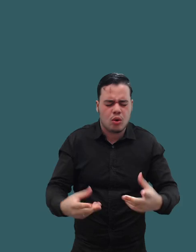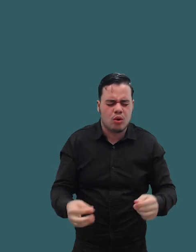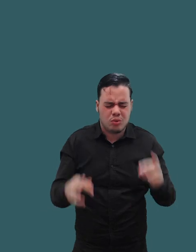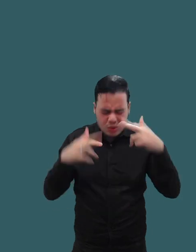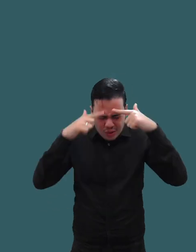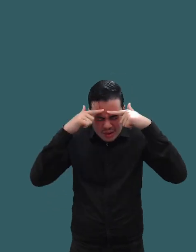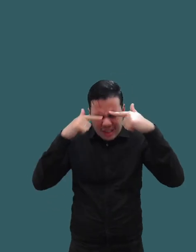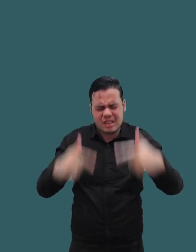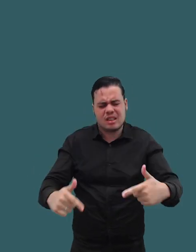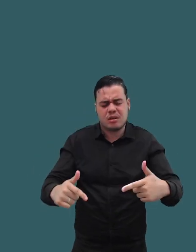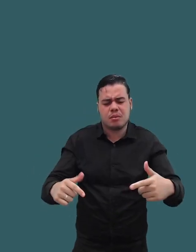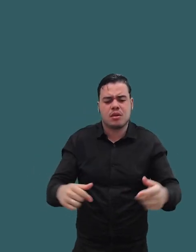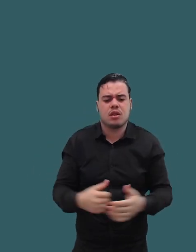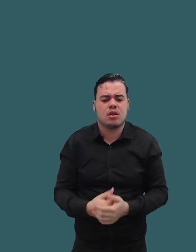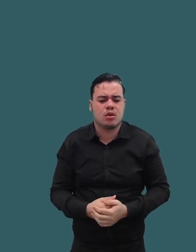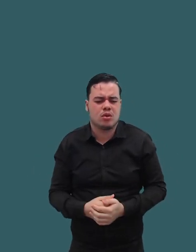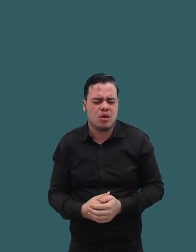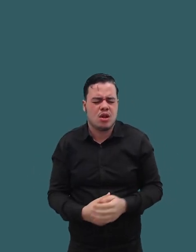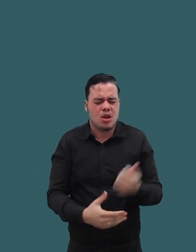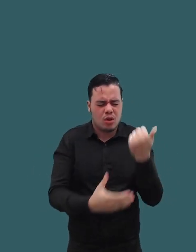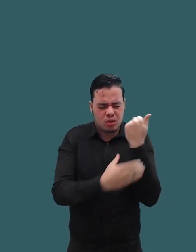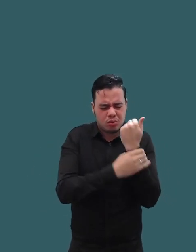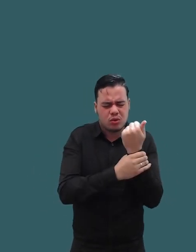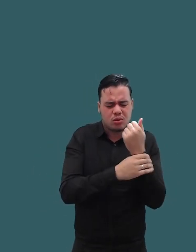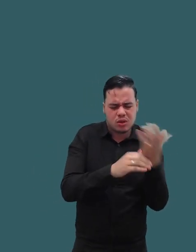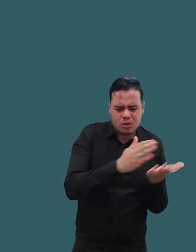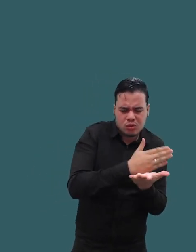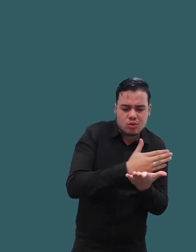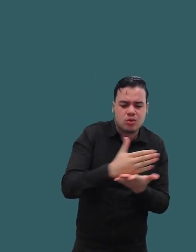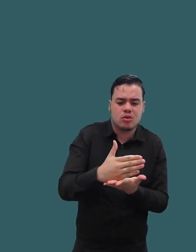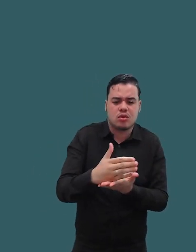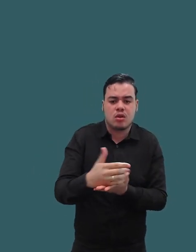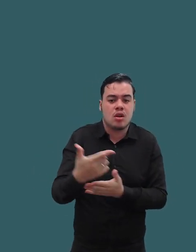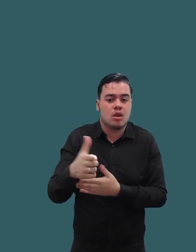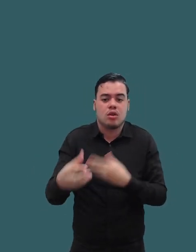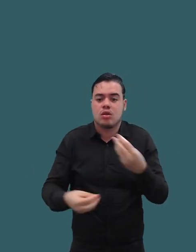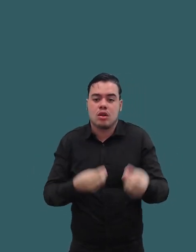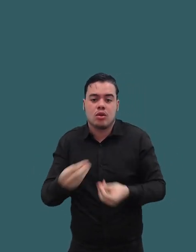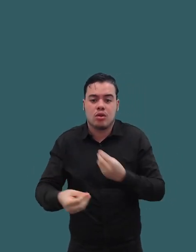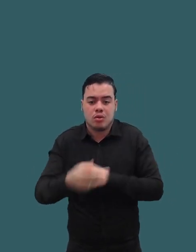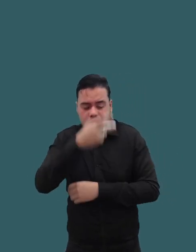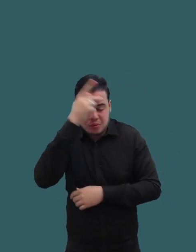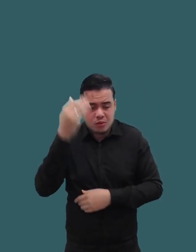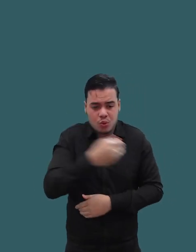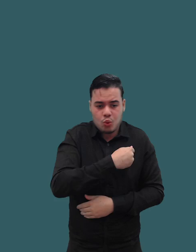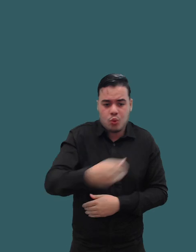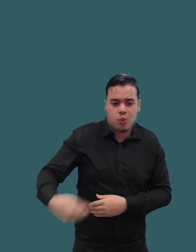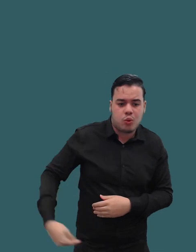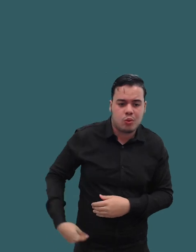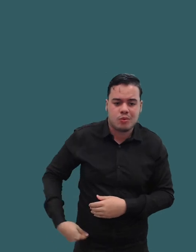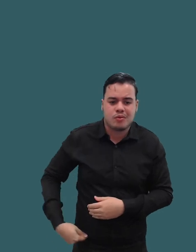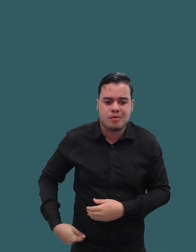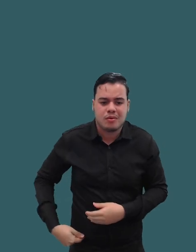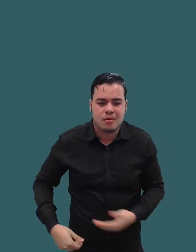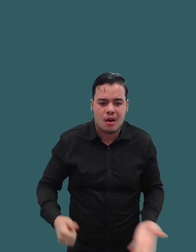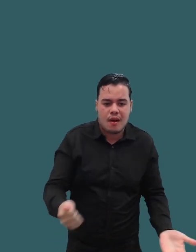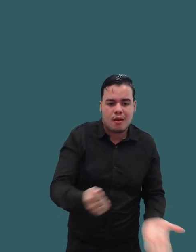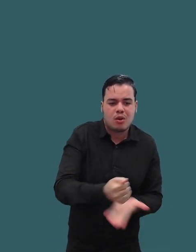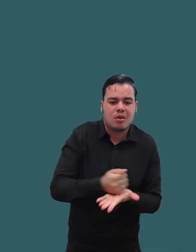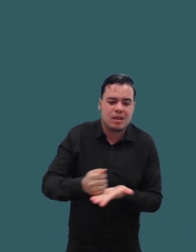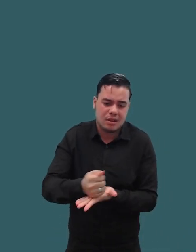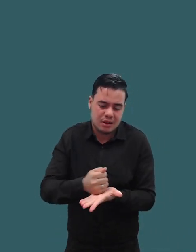muito compromisso, mas dizendo, não dá para servidores públicos que sustentam a ação deste governo e